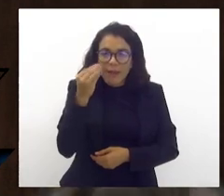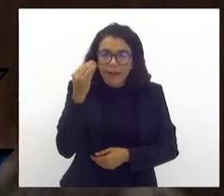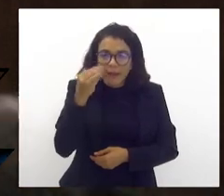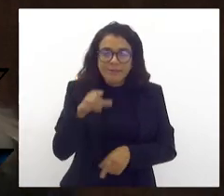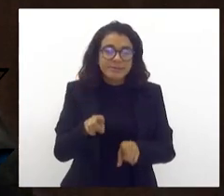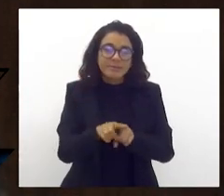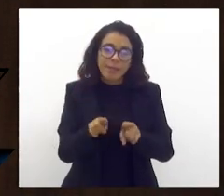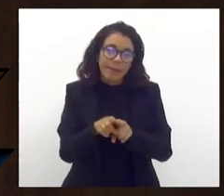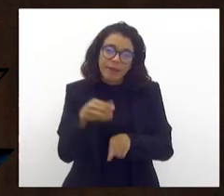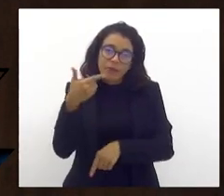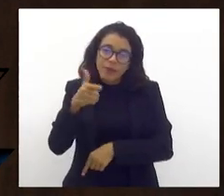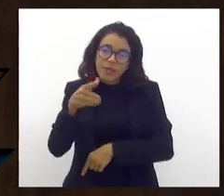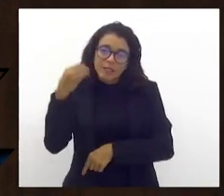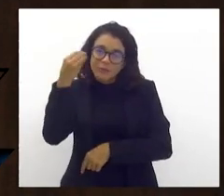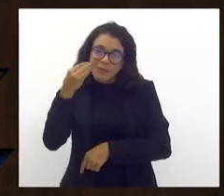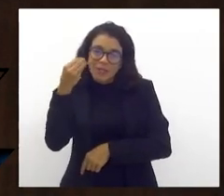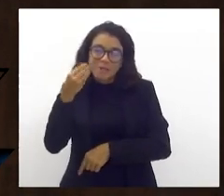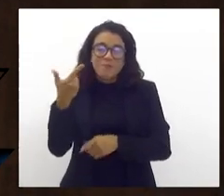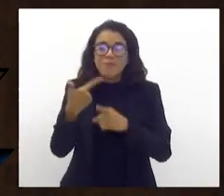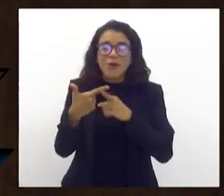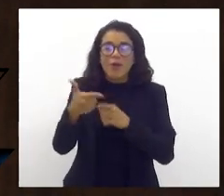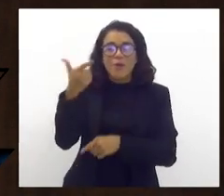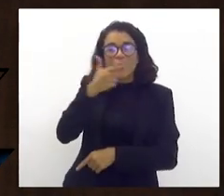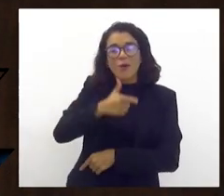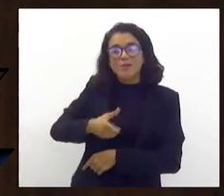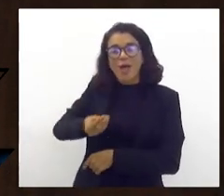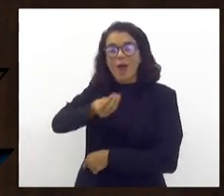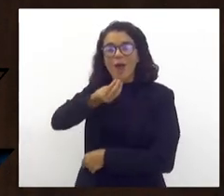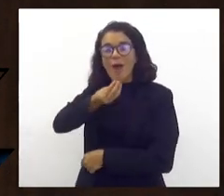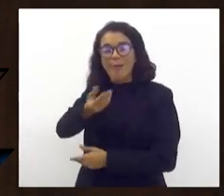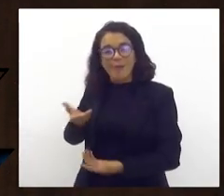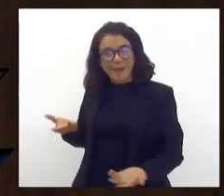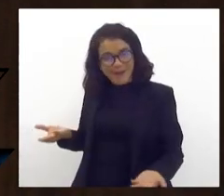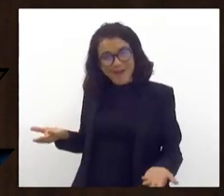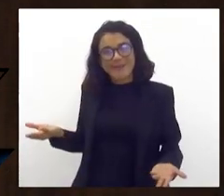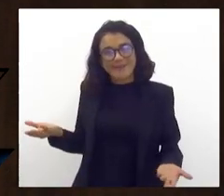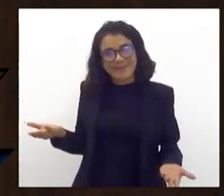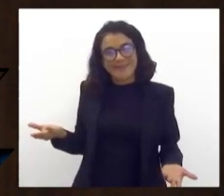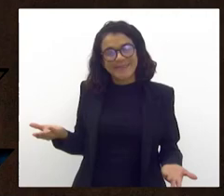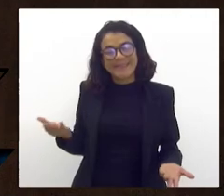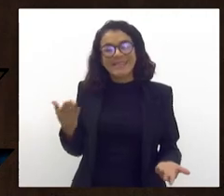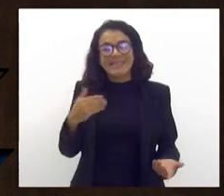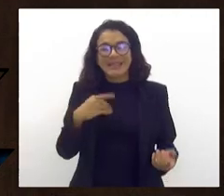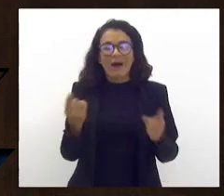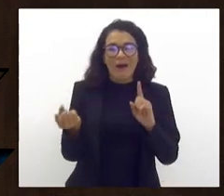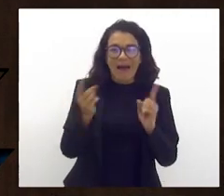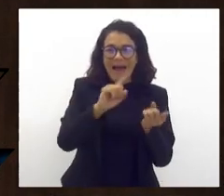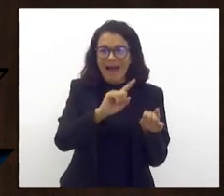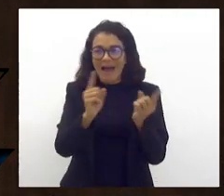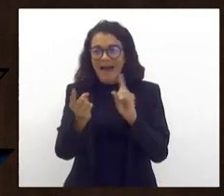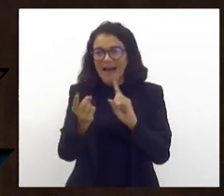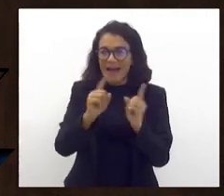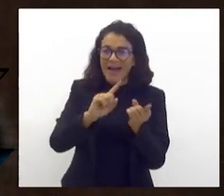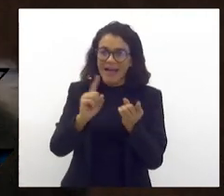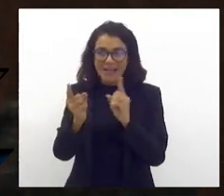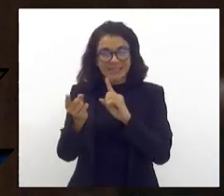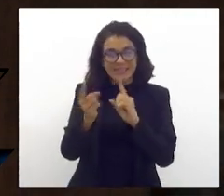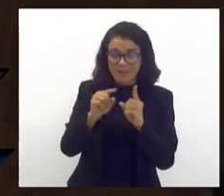tem experiência porque não consegue o primeiro emprego. Então, esse dilema, que é um